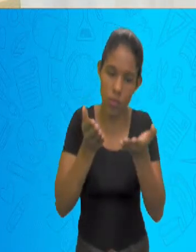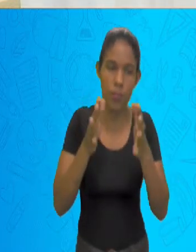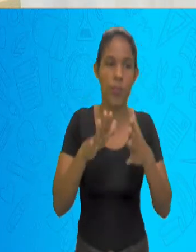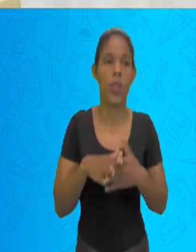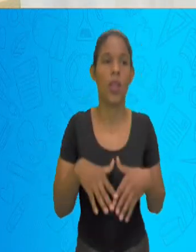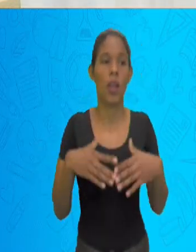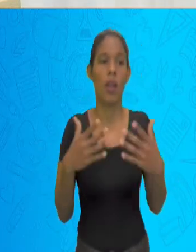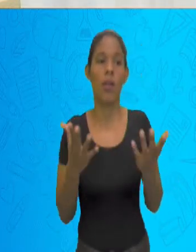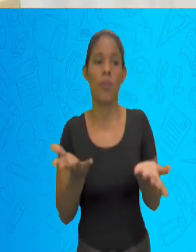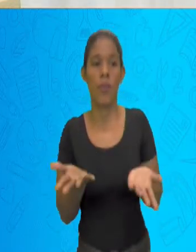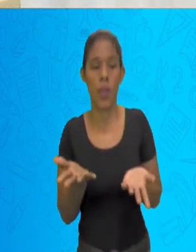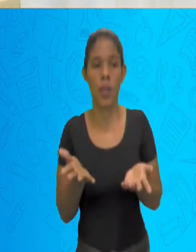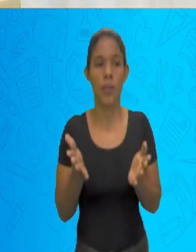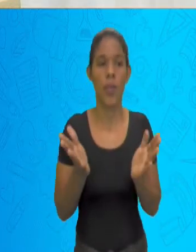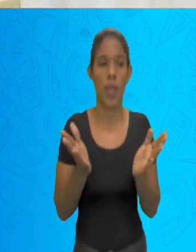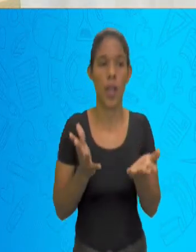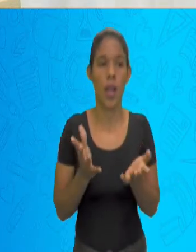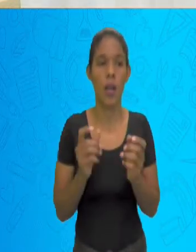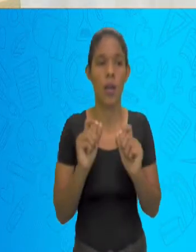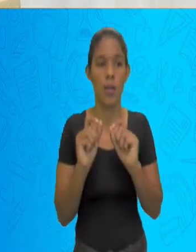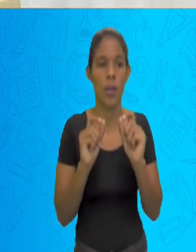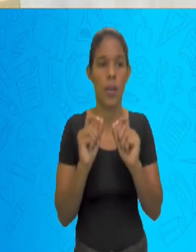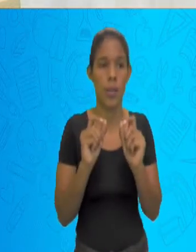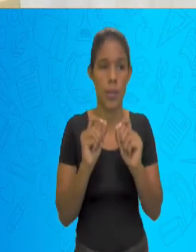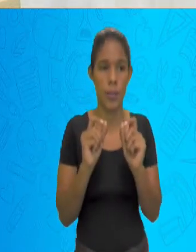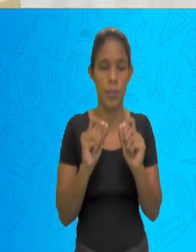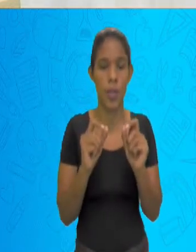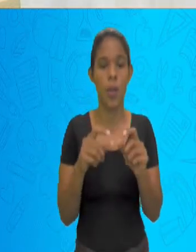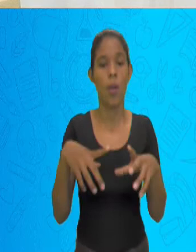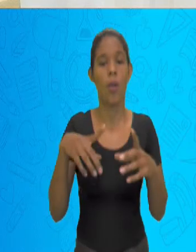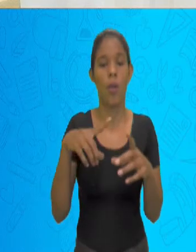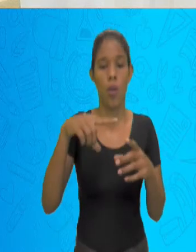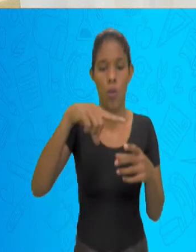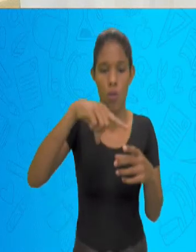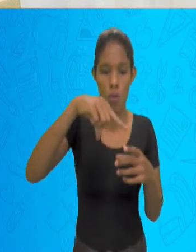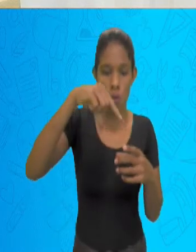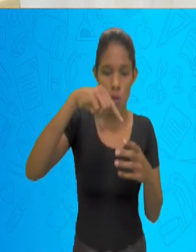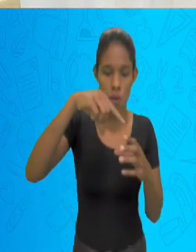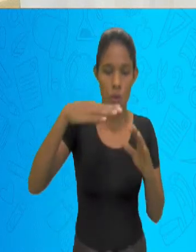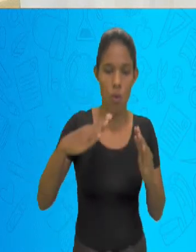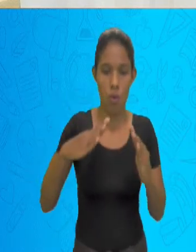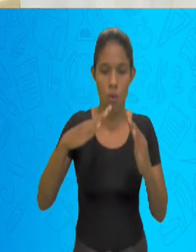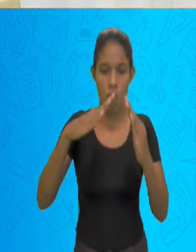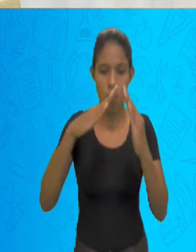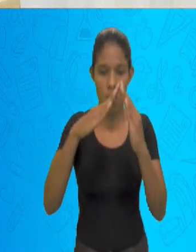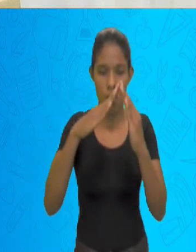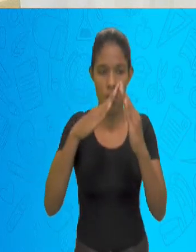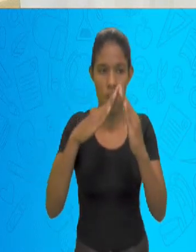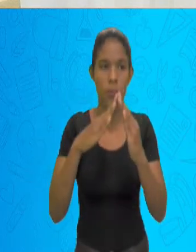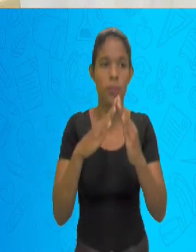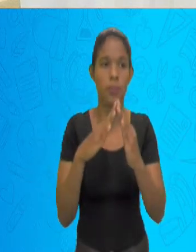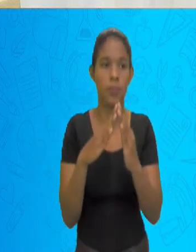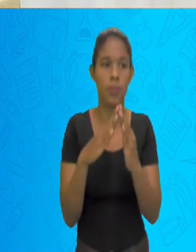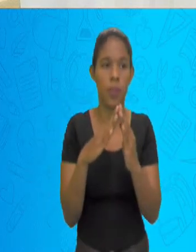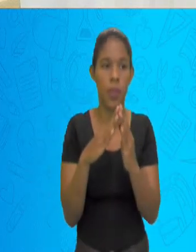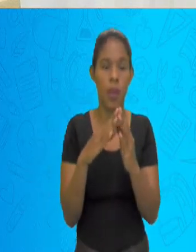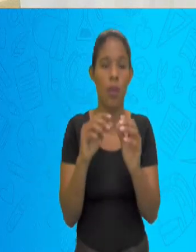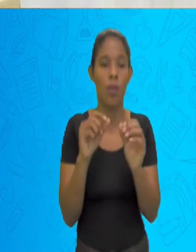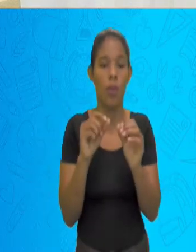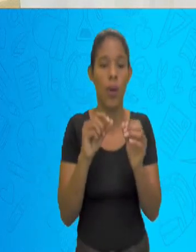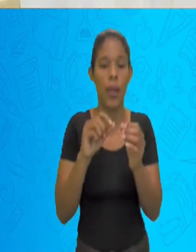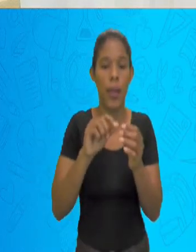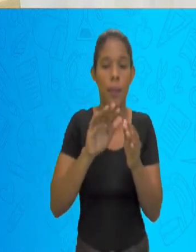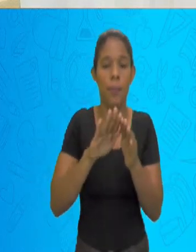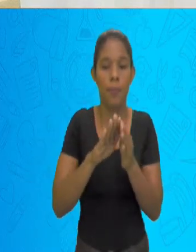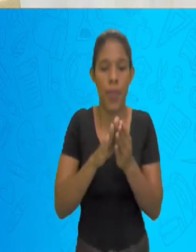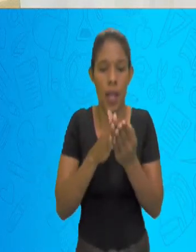aqui para nós podermos identificar. Eu vou planificar para vocês aqui esse cone, tá? Esse cone. Vamos planificar,